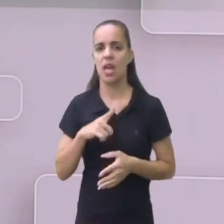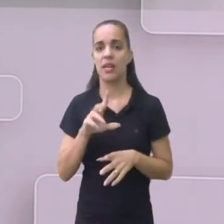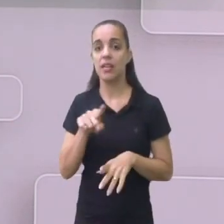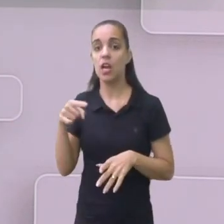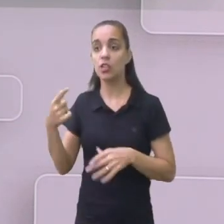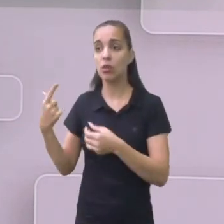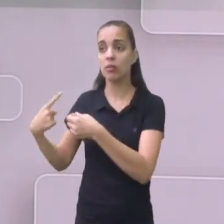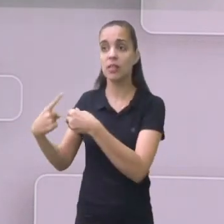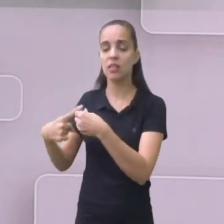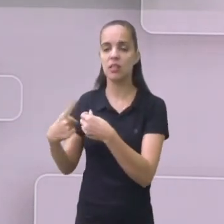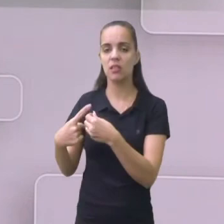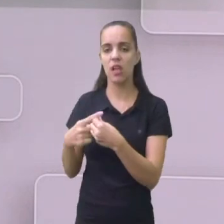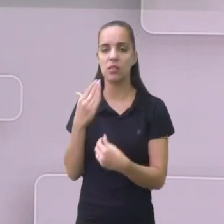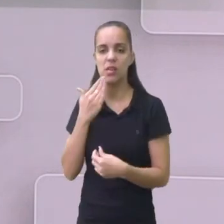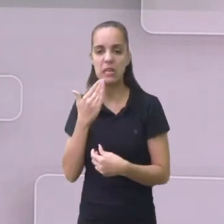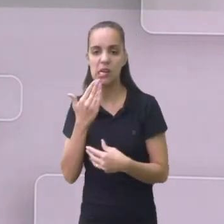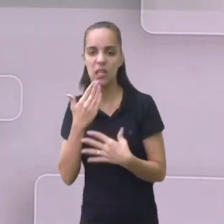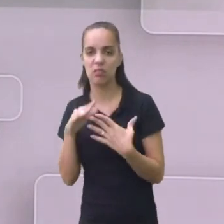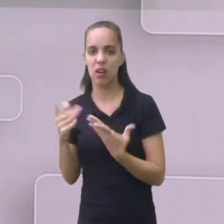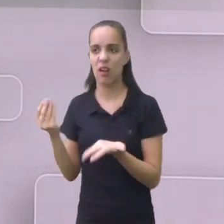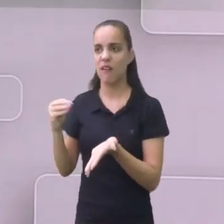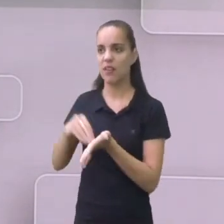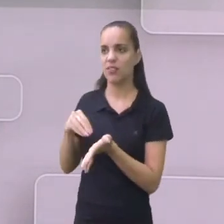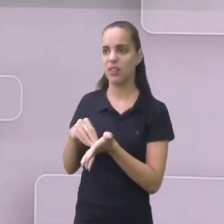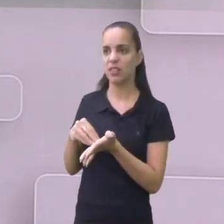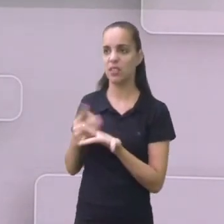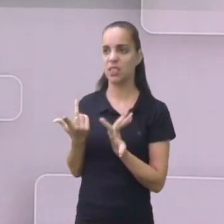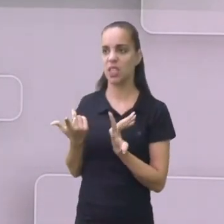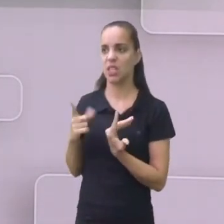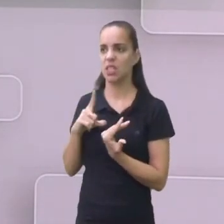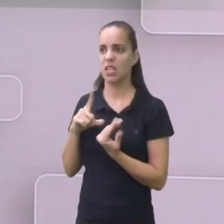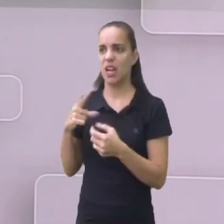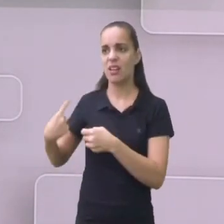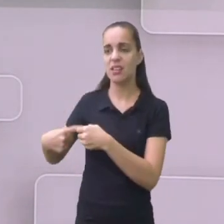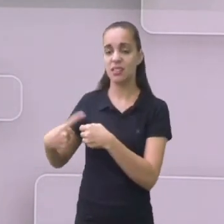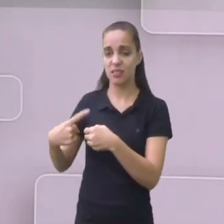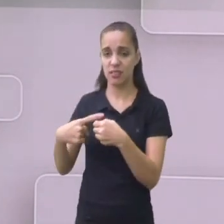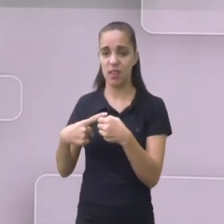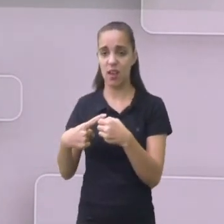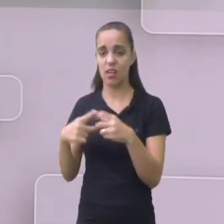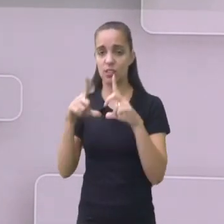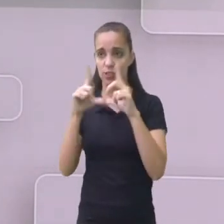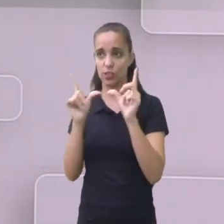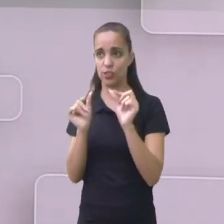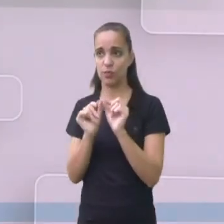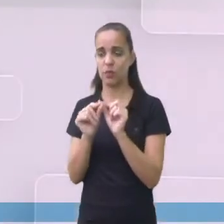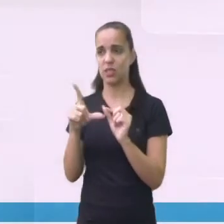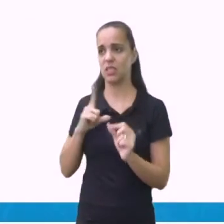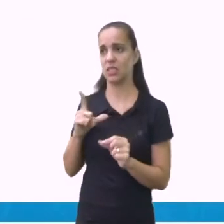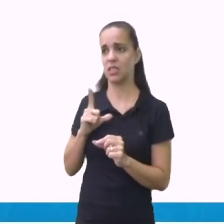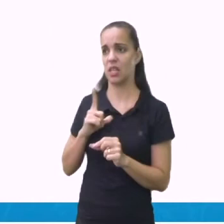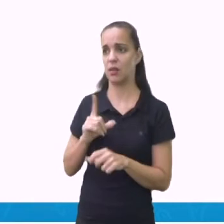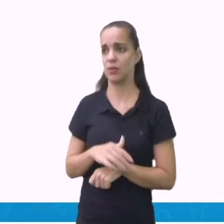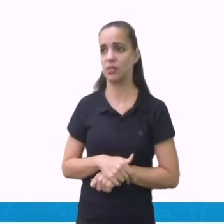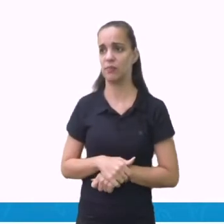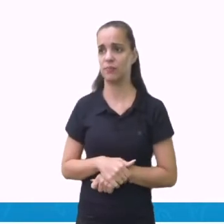estruturada e em volta da cidade de Brasília, a gente tem ainda